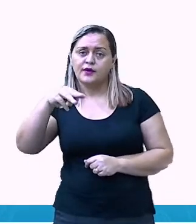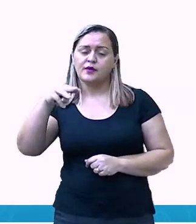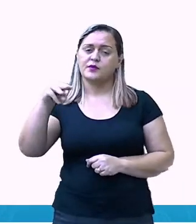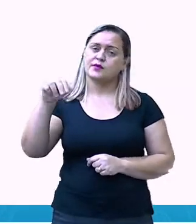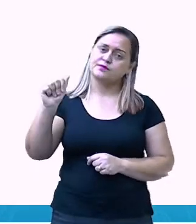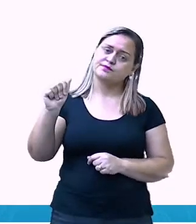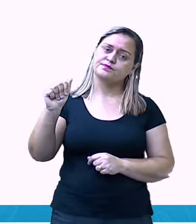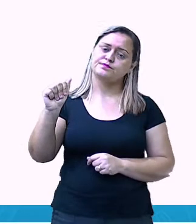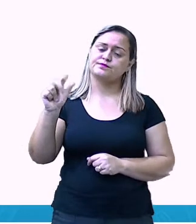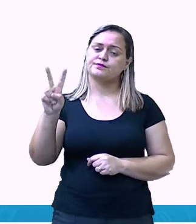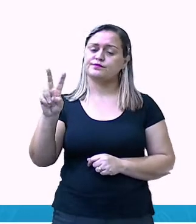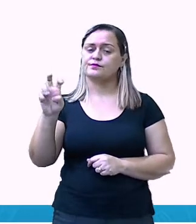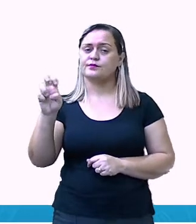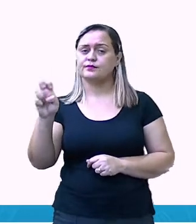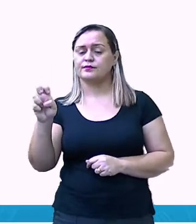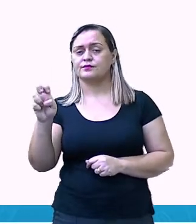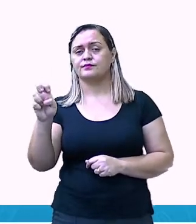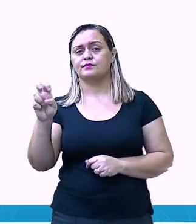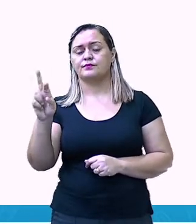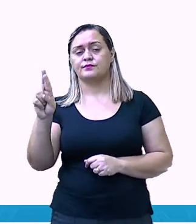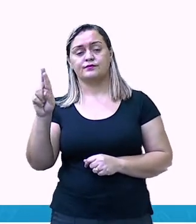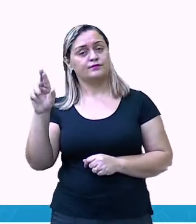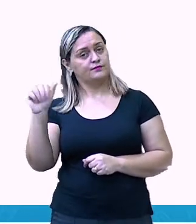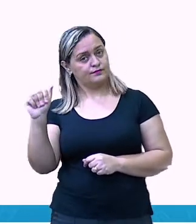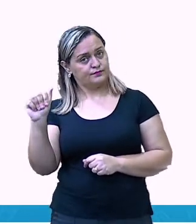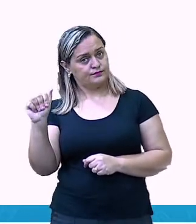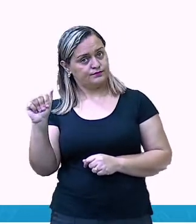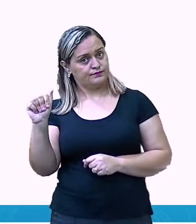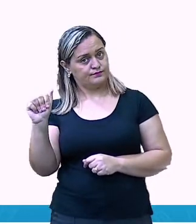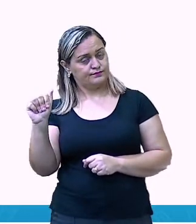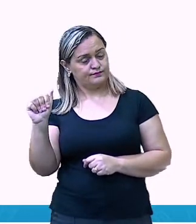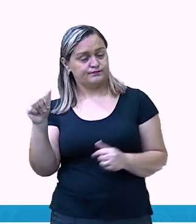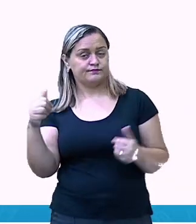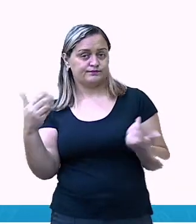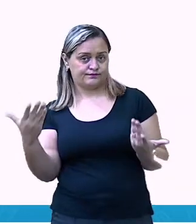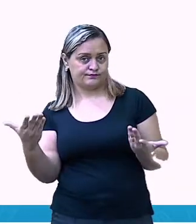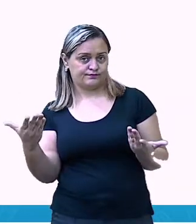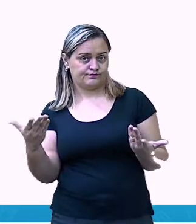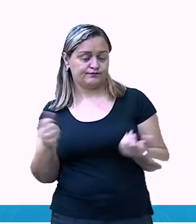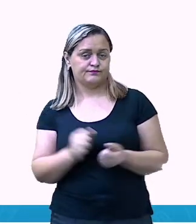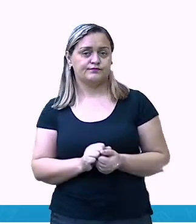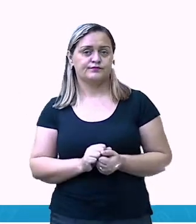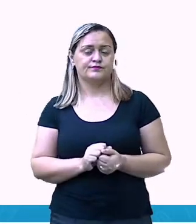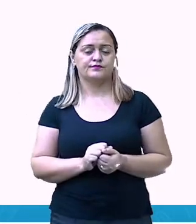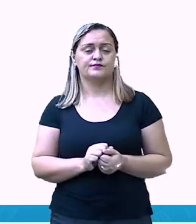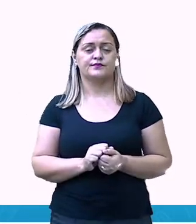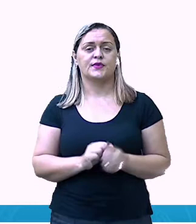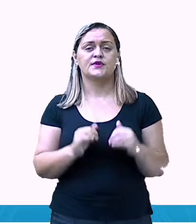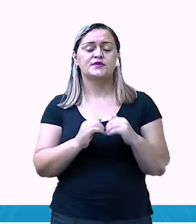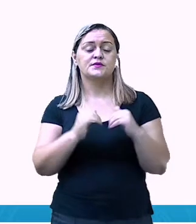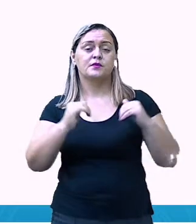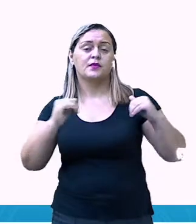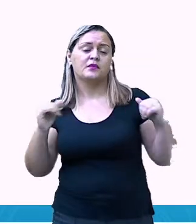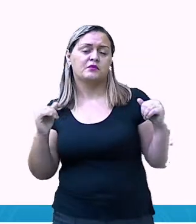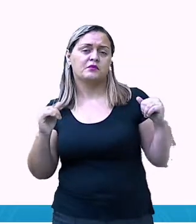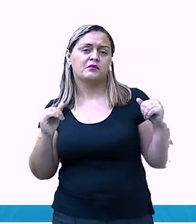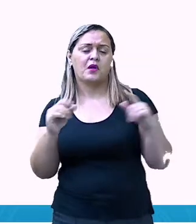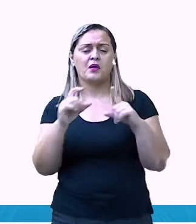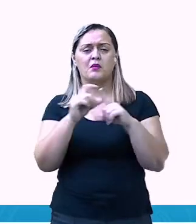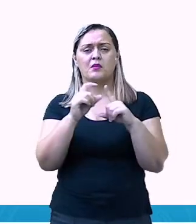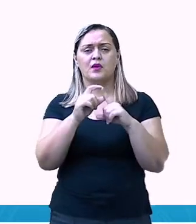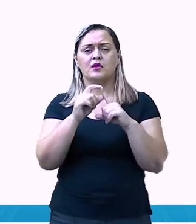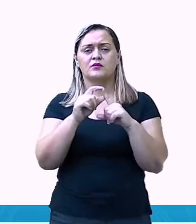A, o V, o E, o R e o A. Assim, eu separaria a palavra primavera em letras,